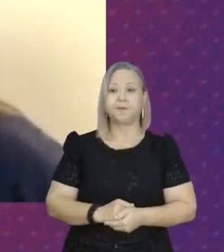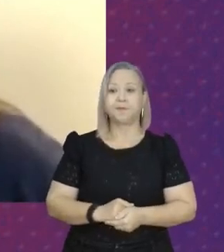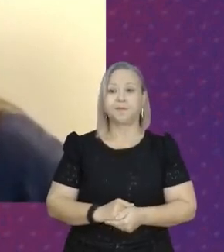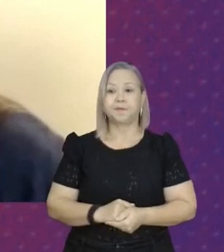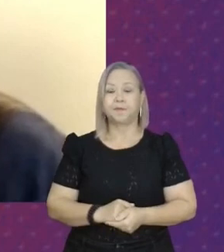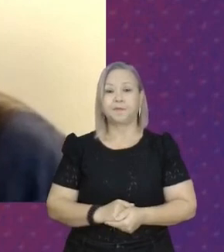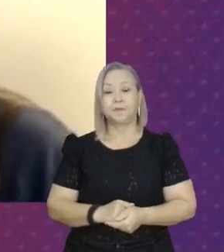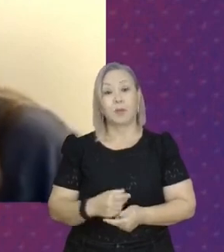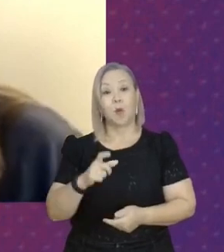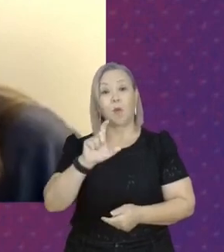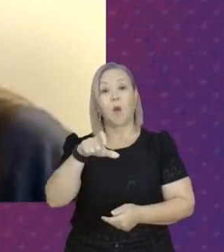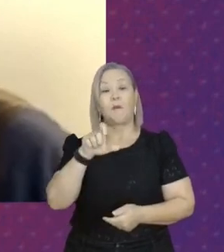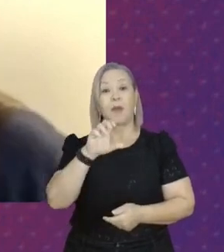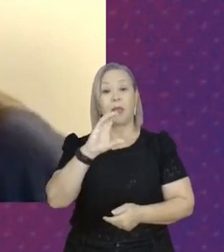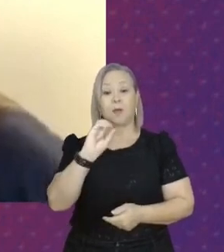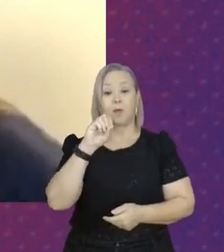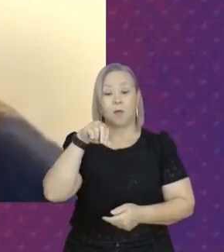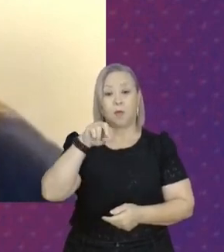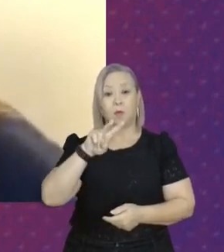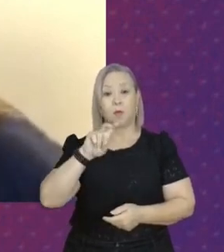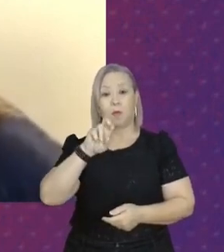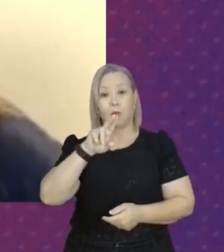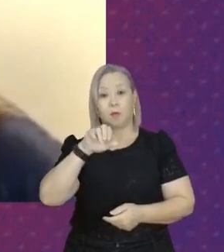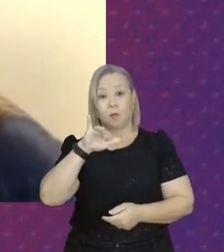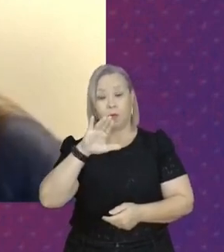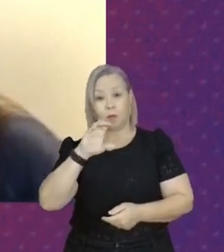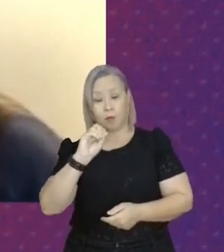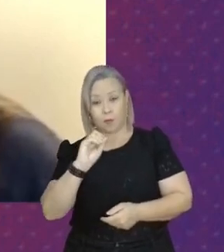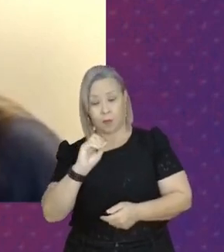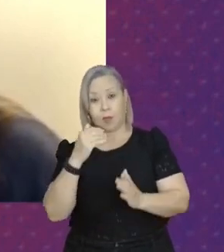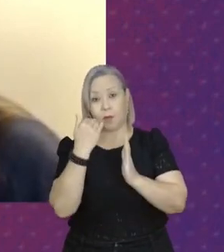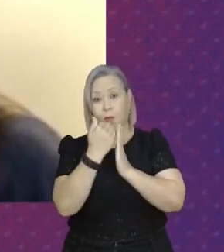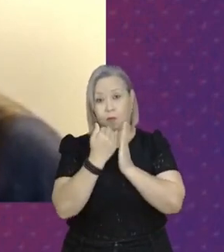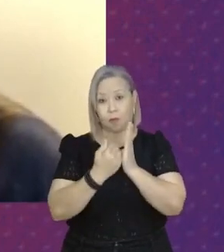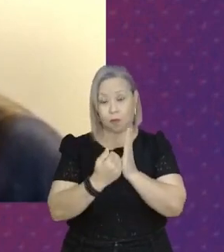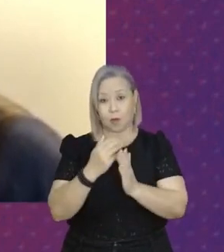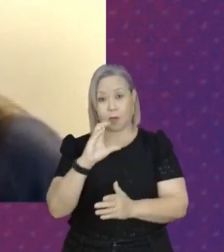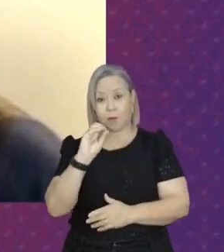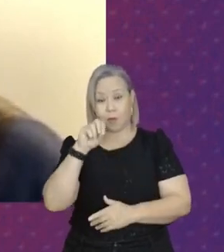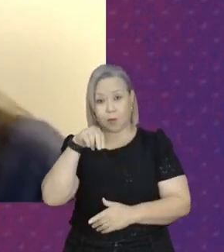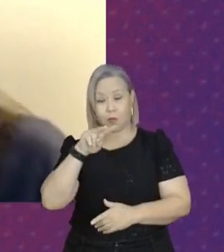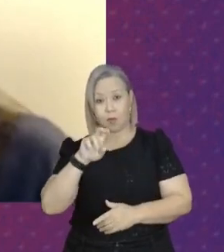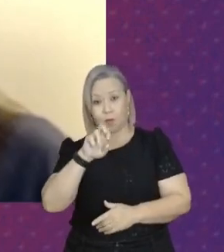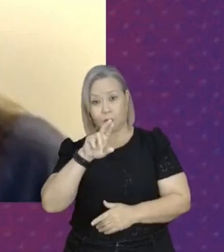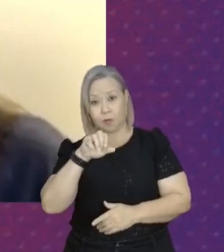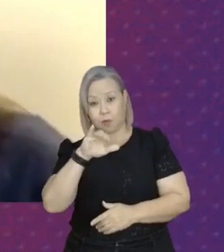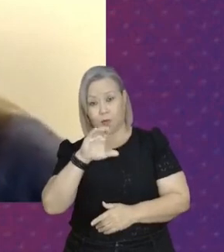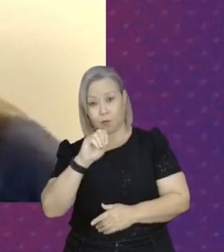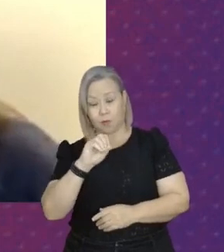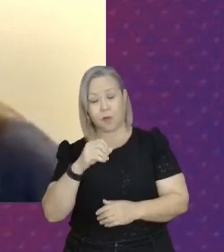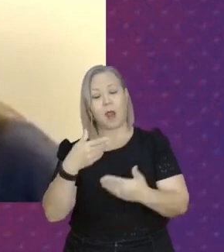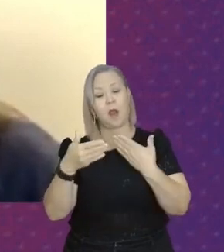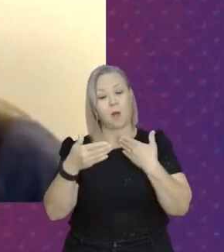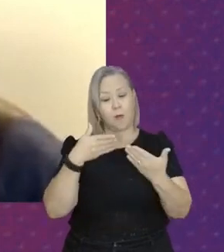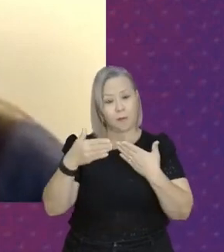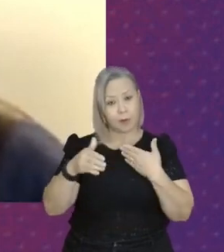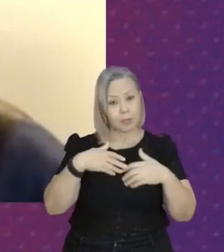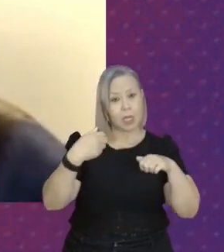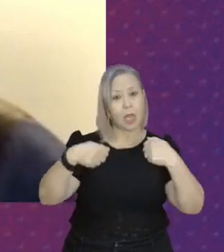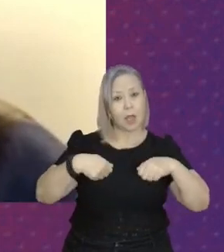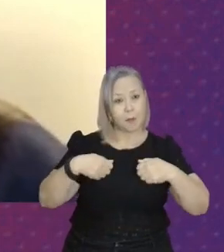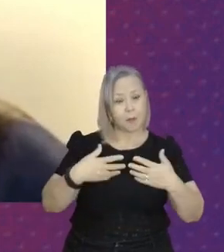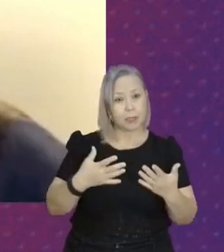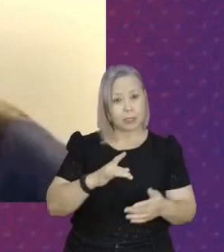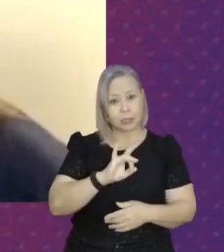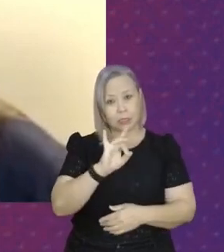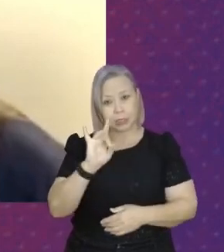com o conveniamento. O problema do conveniamento, a gente pode conversar também mais sobre isso, e aí